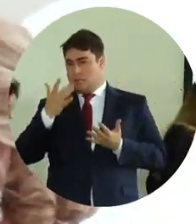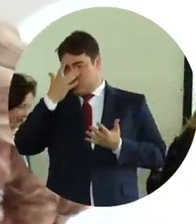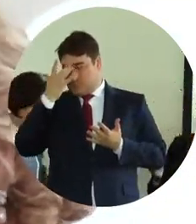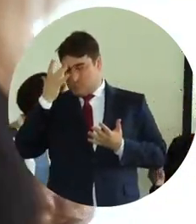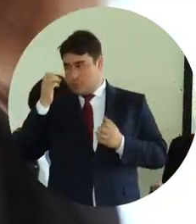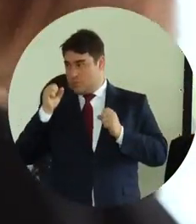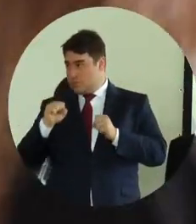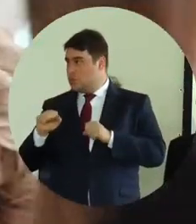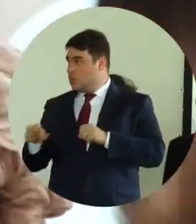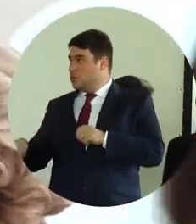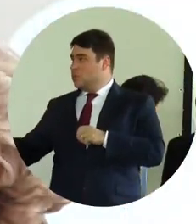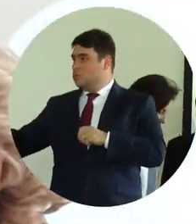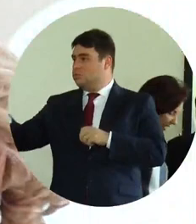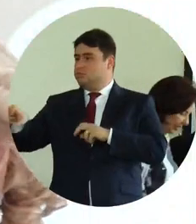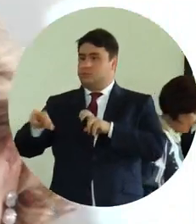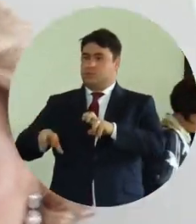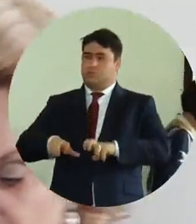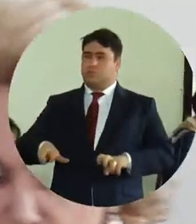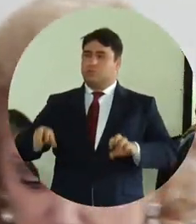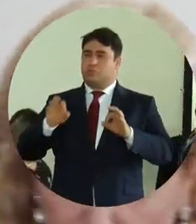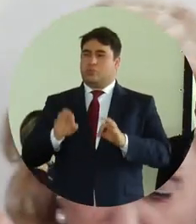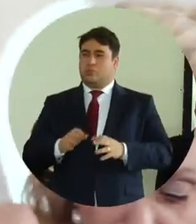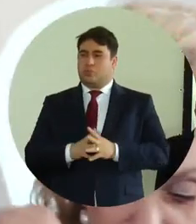a tomarem seus assentos reservados.